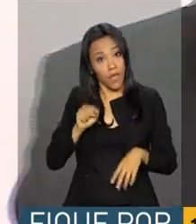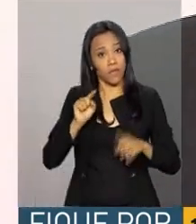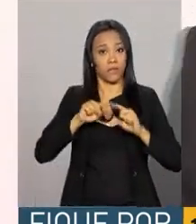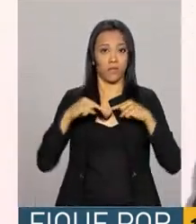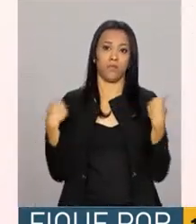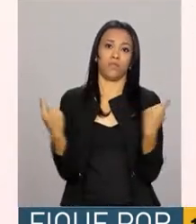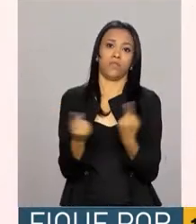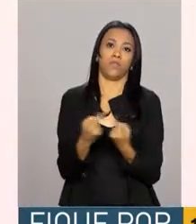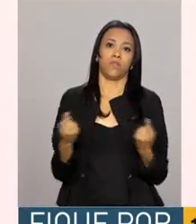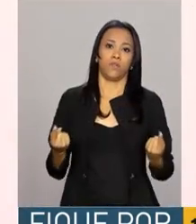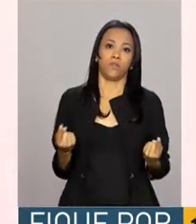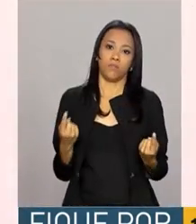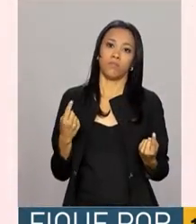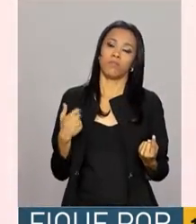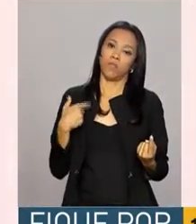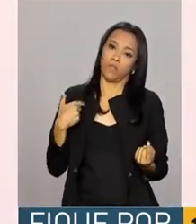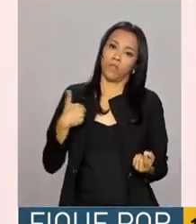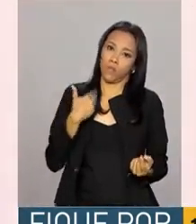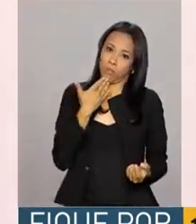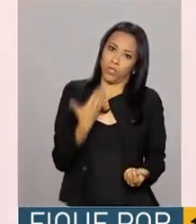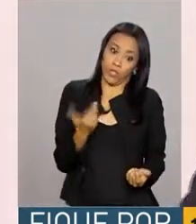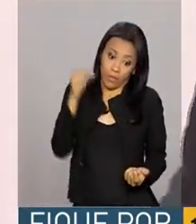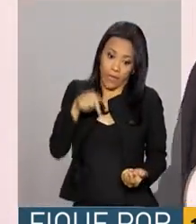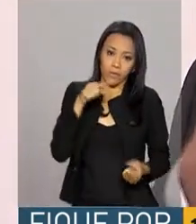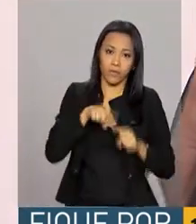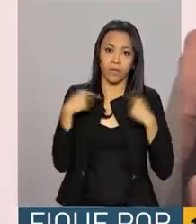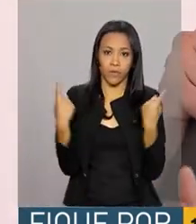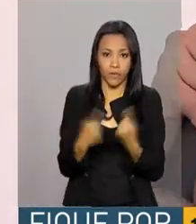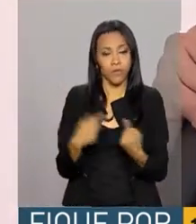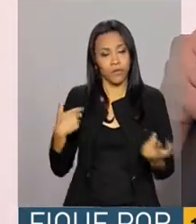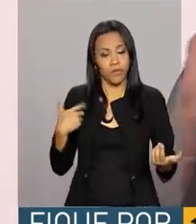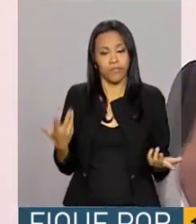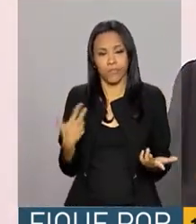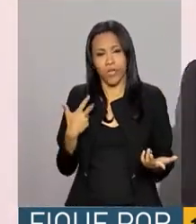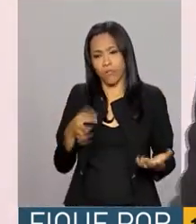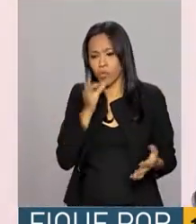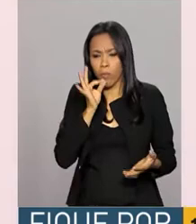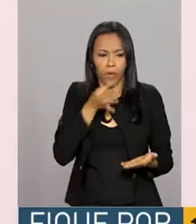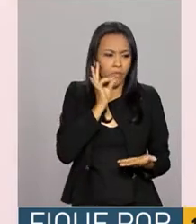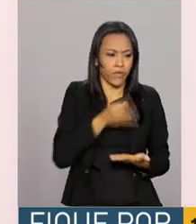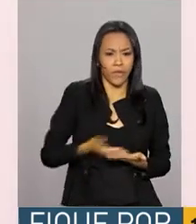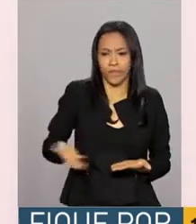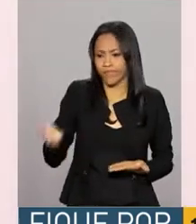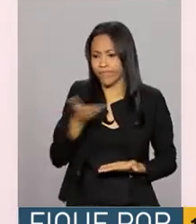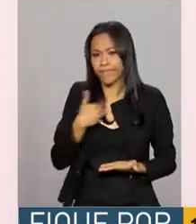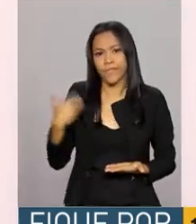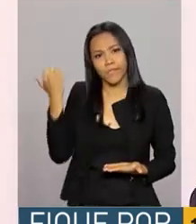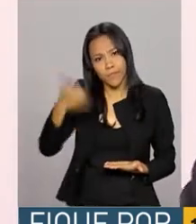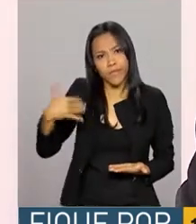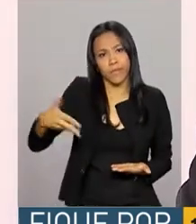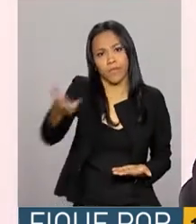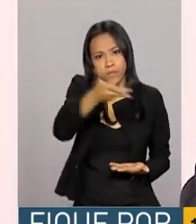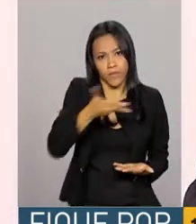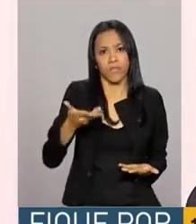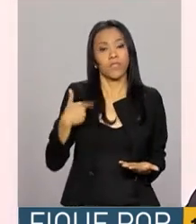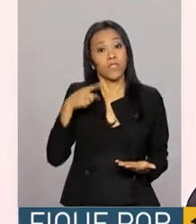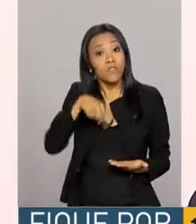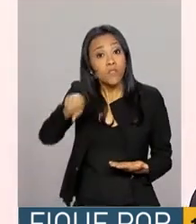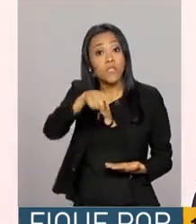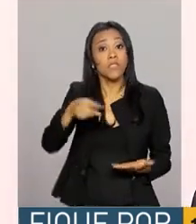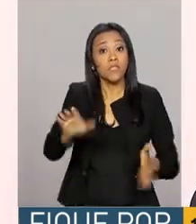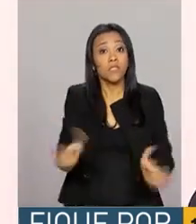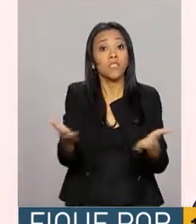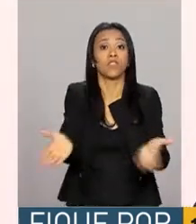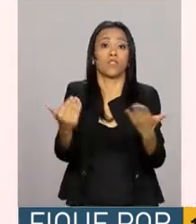a razão de o ter pedido era um jeito informal para tomar um café juntos né mas dizer isso que vocês incentivem